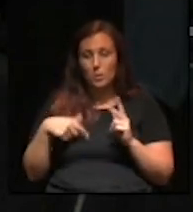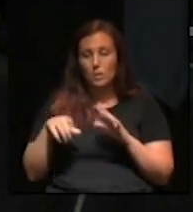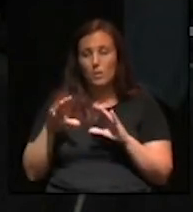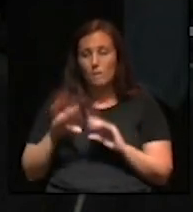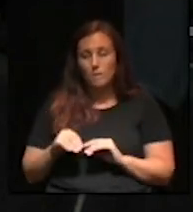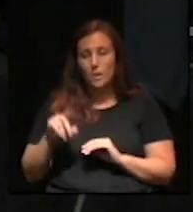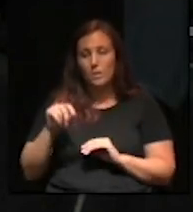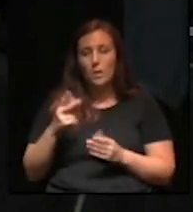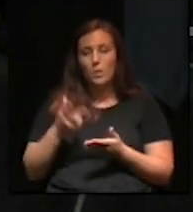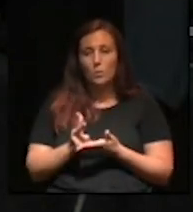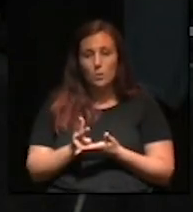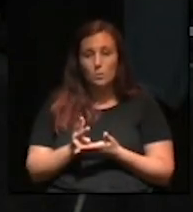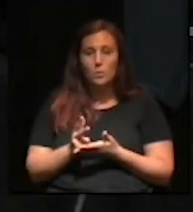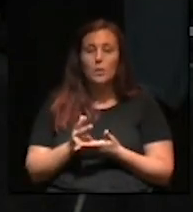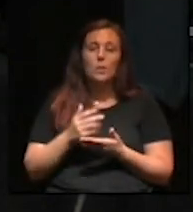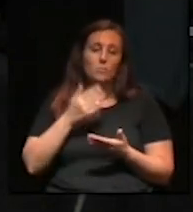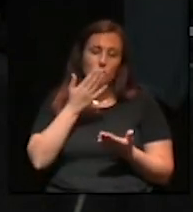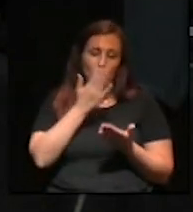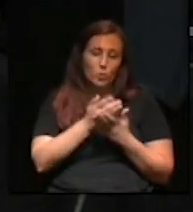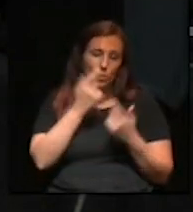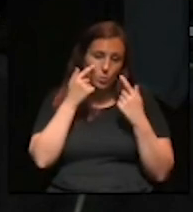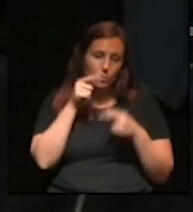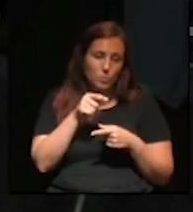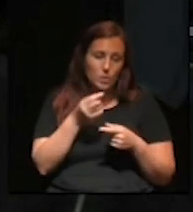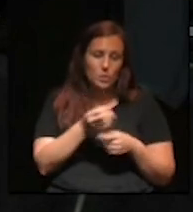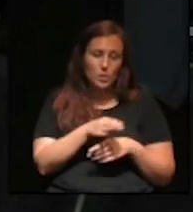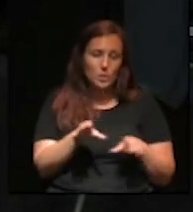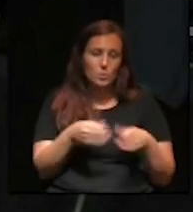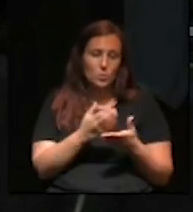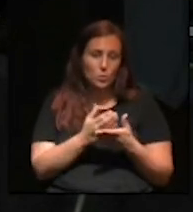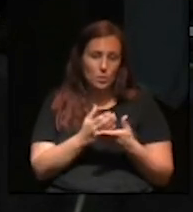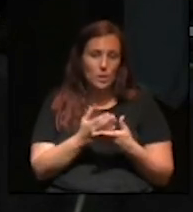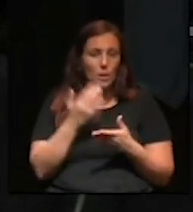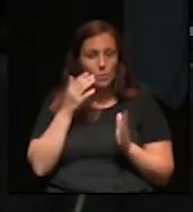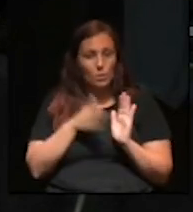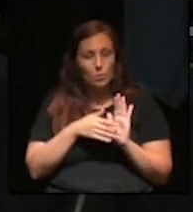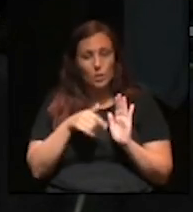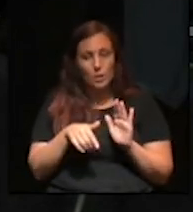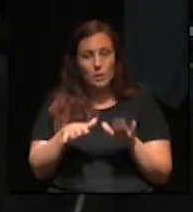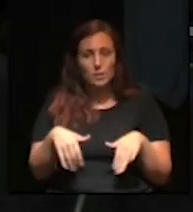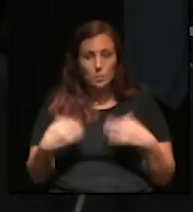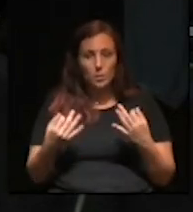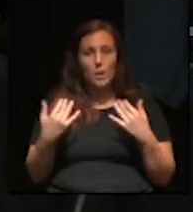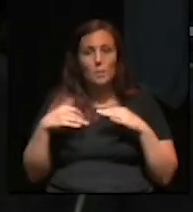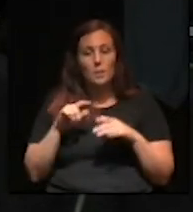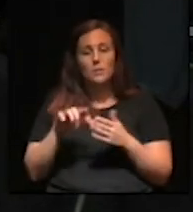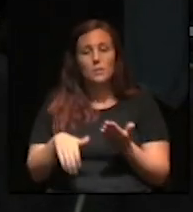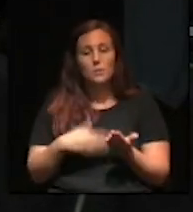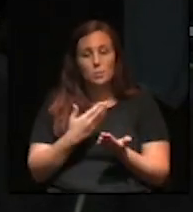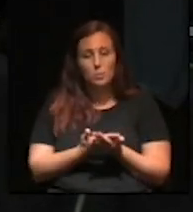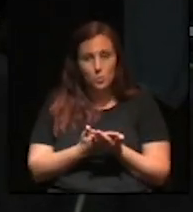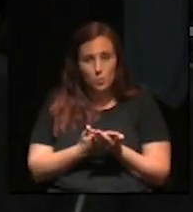aqui. O LIVRE está do lado da escola pública, das crianças e da comunidade escolar e dará prova disso nesta Assembleia. Mas esta